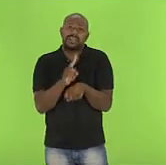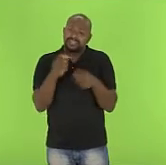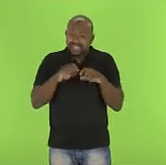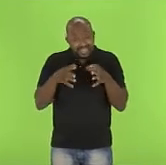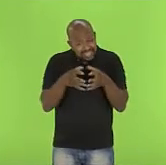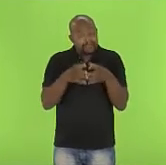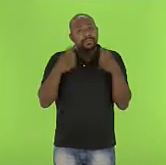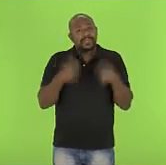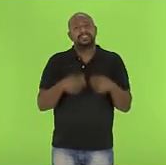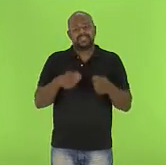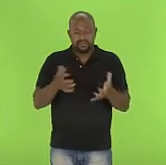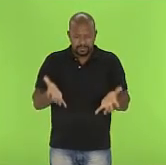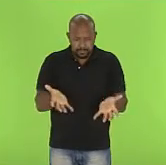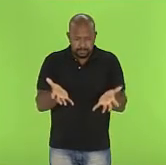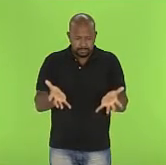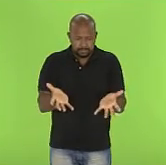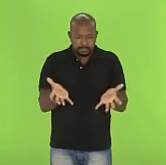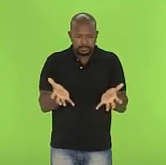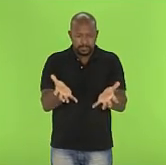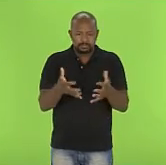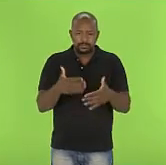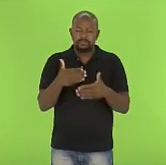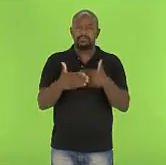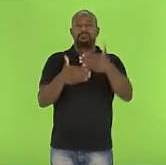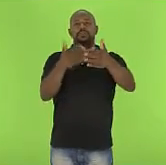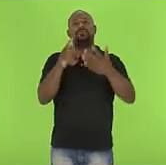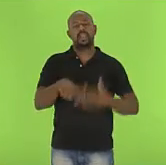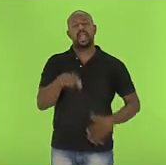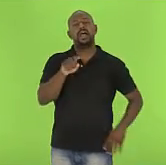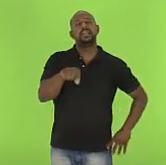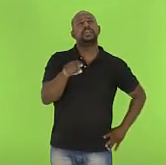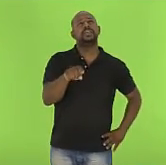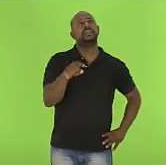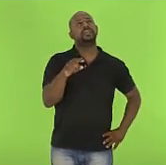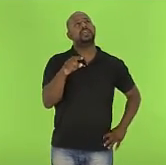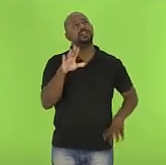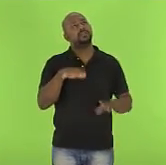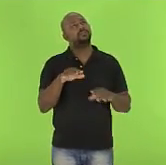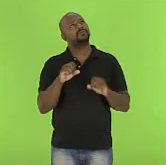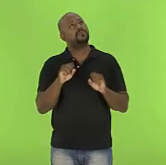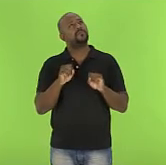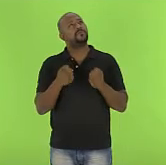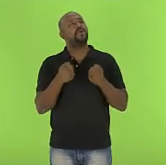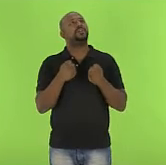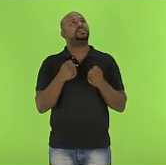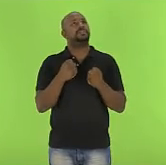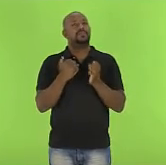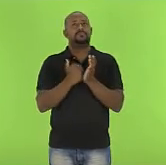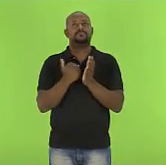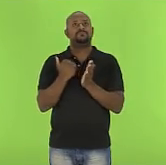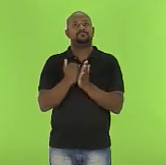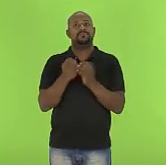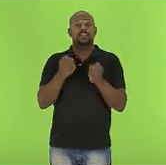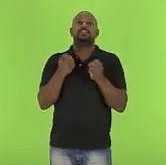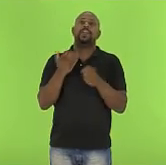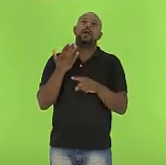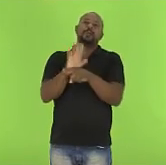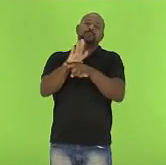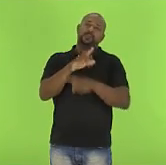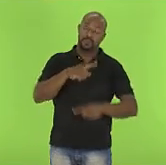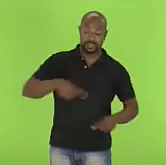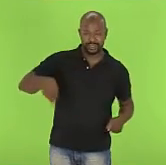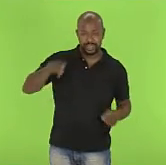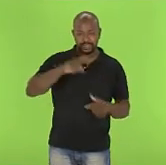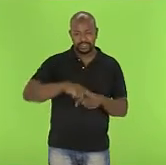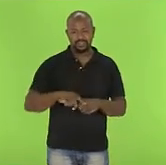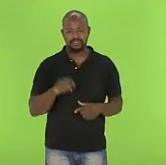andar, a equipe precisava andar. E foi aí que eu acho que talvez uma força extra ajudou